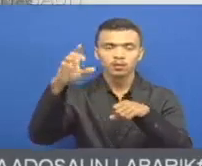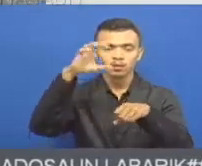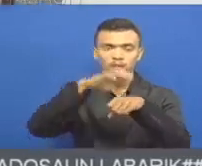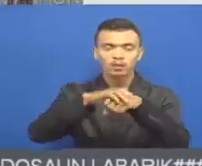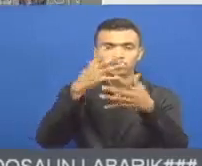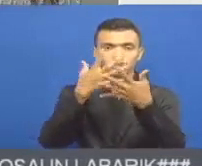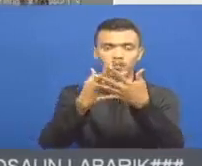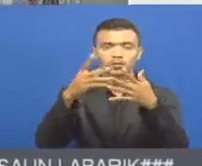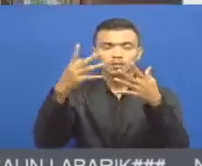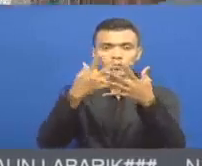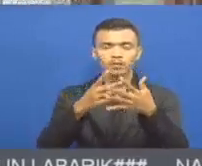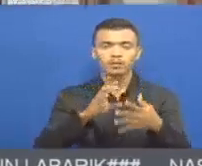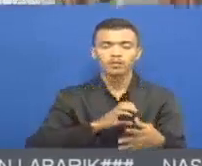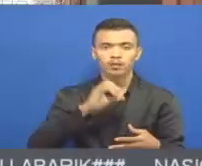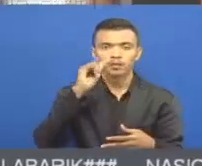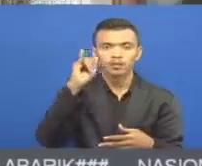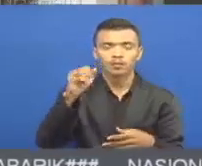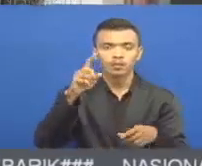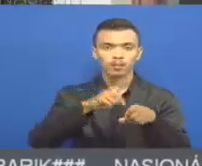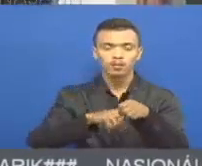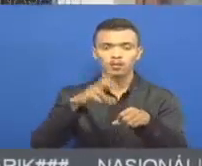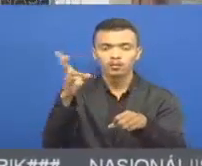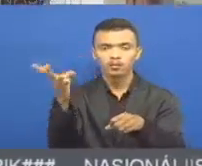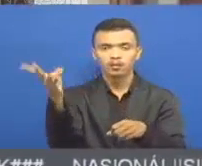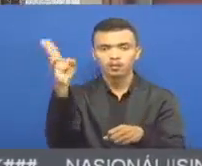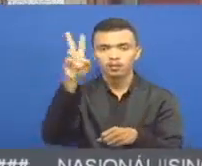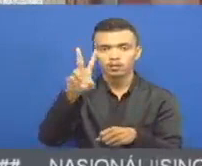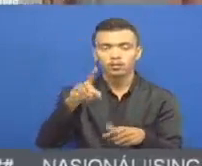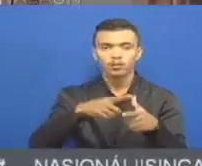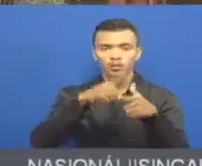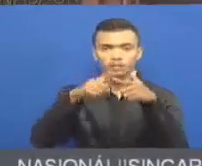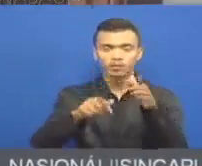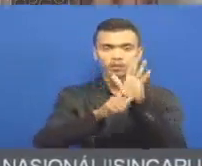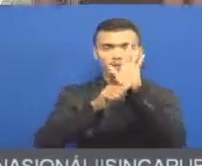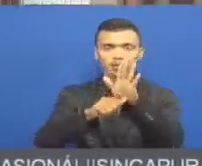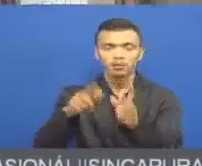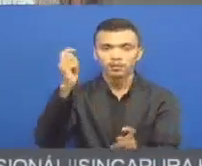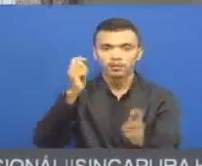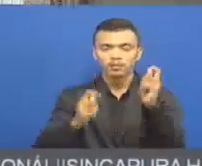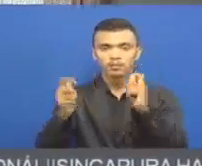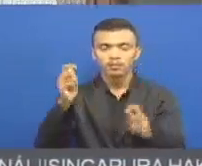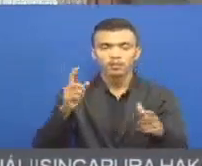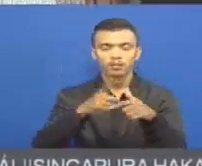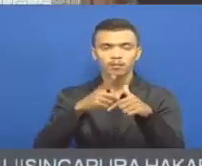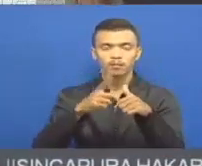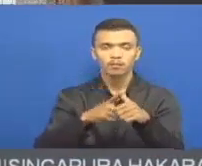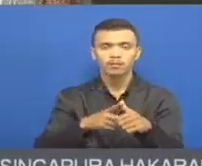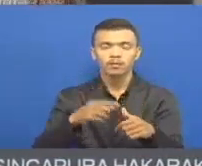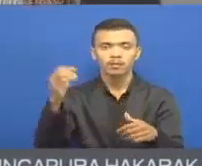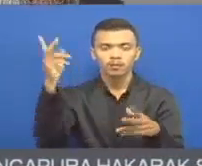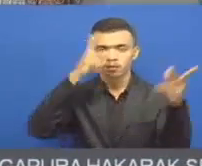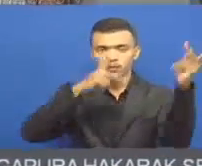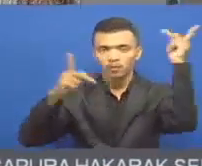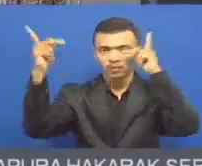suspeito Sira e a cela Penitele Caicoli durante horas rito no Lura Sem Rua. Moloca apresenta para tribunal primeira instância. Caso